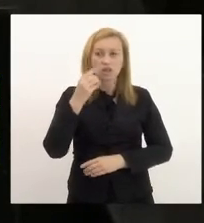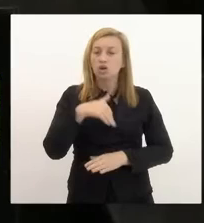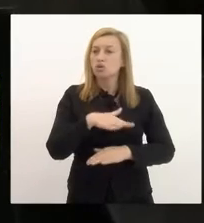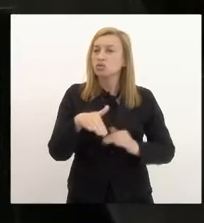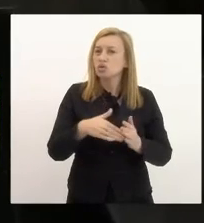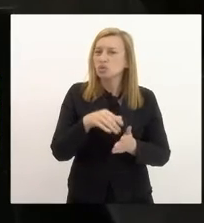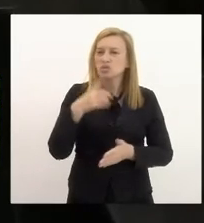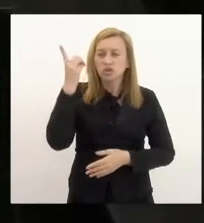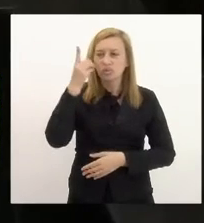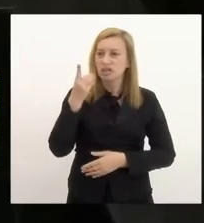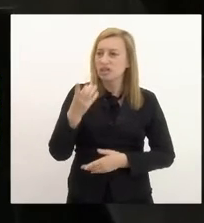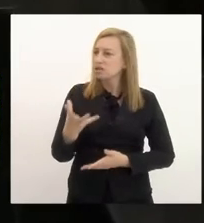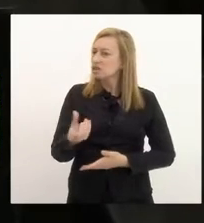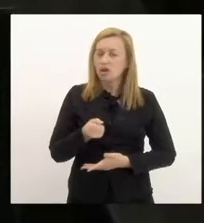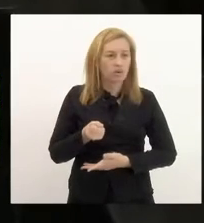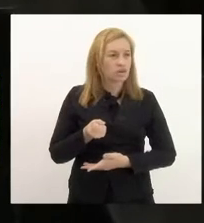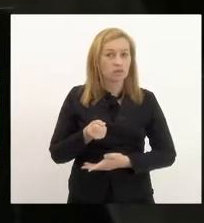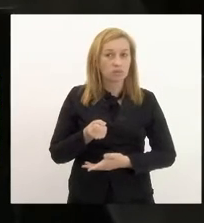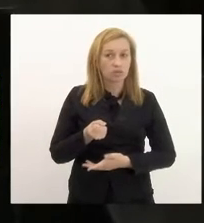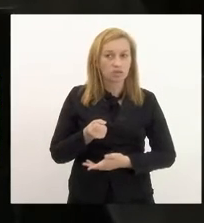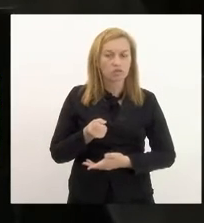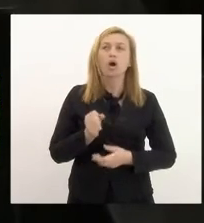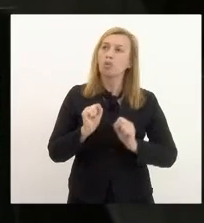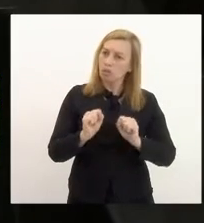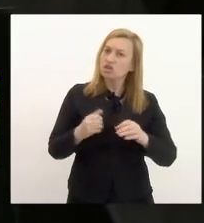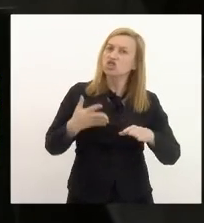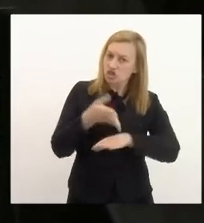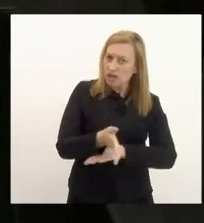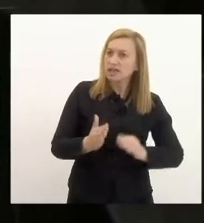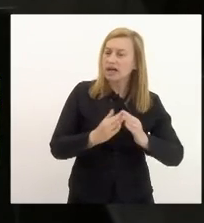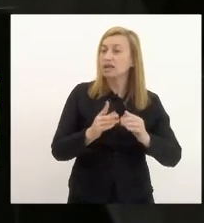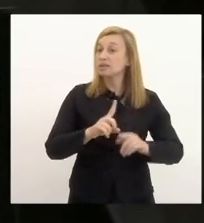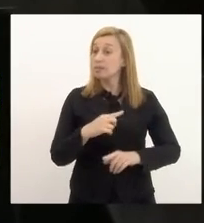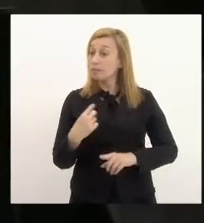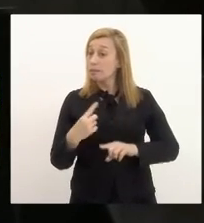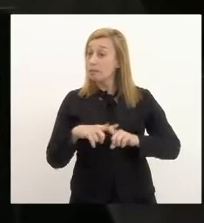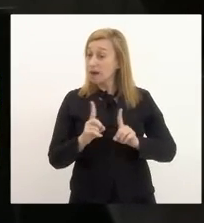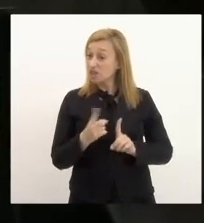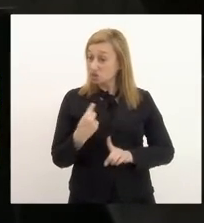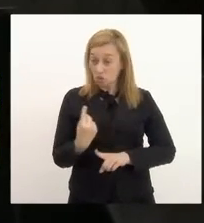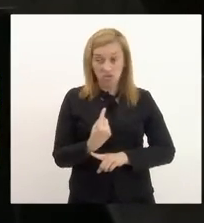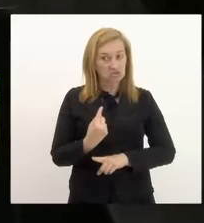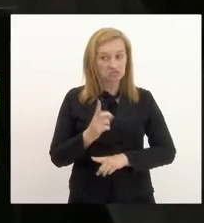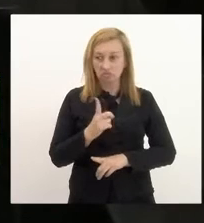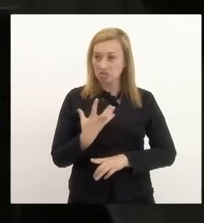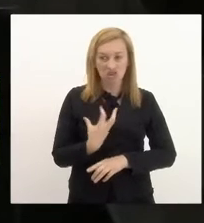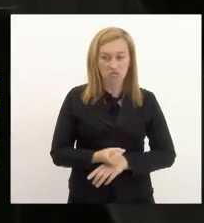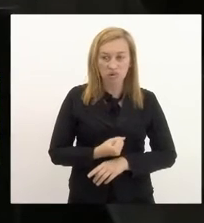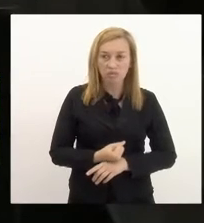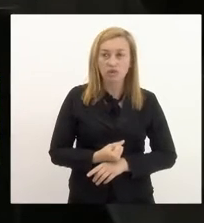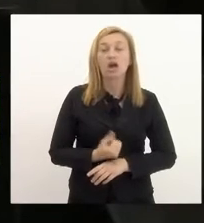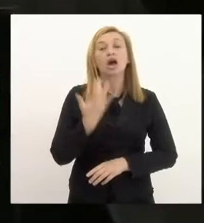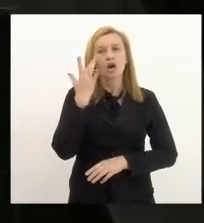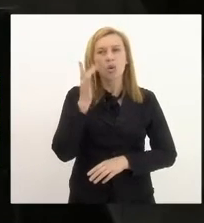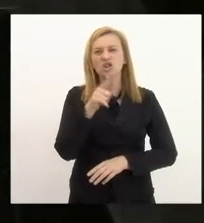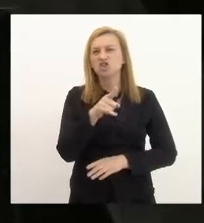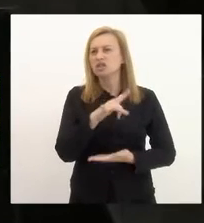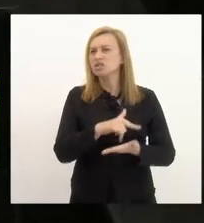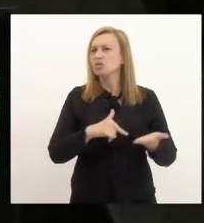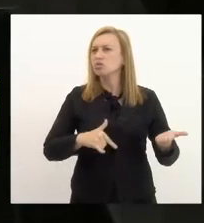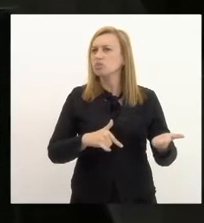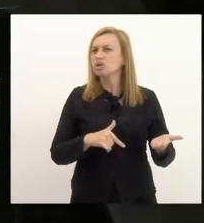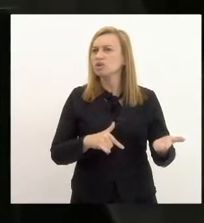aqui presente teve acesso a esse documento ainda porque não quer dizer que não chegou a casa né mas nós tivemos acesso a esse documento ainda e acho que esse